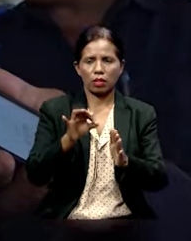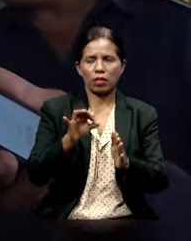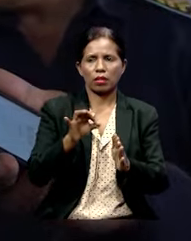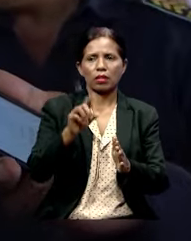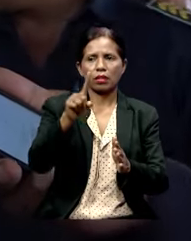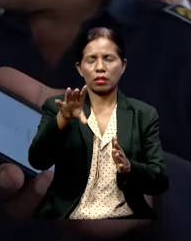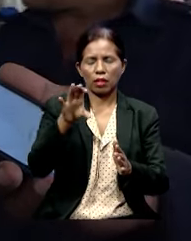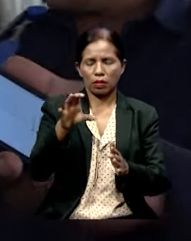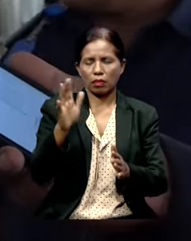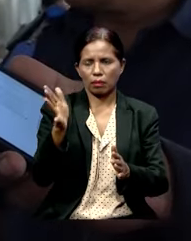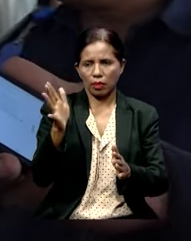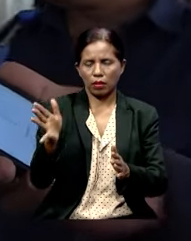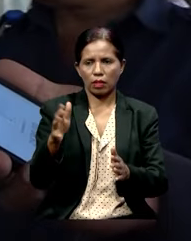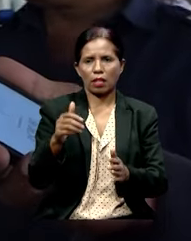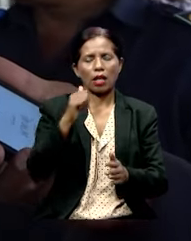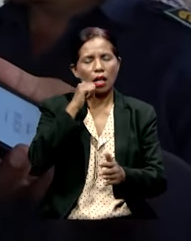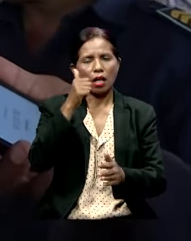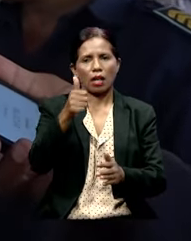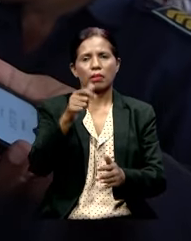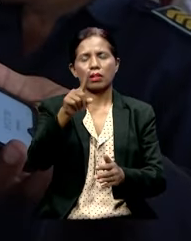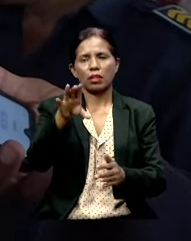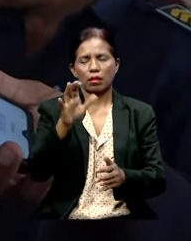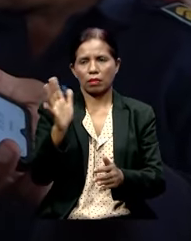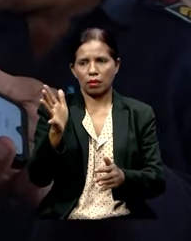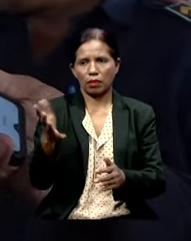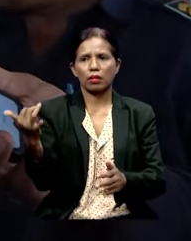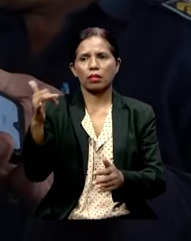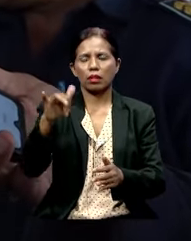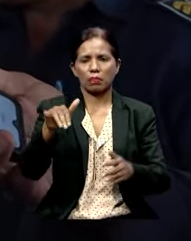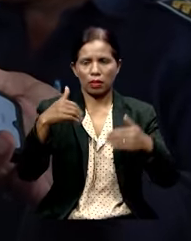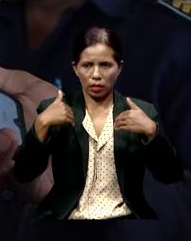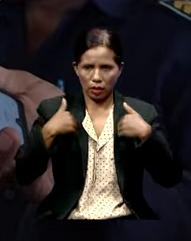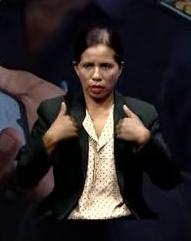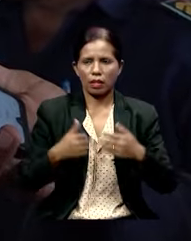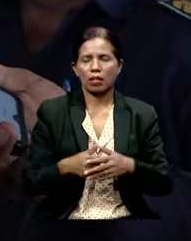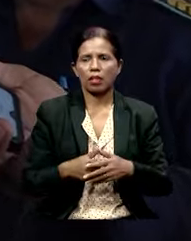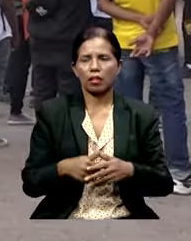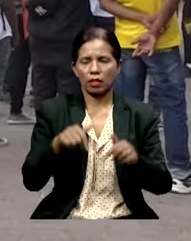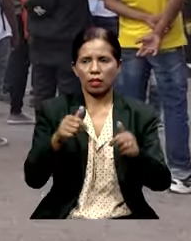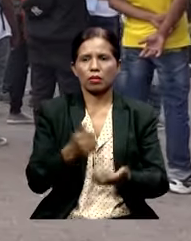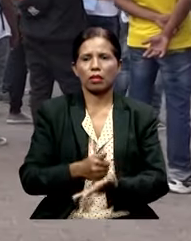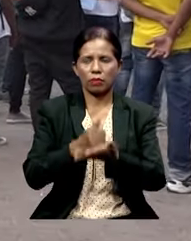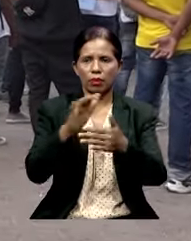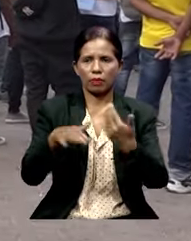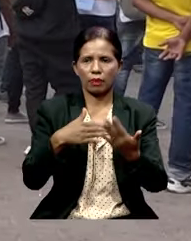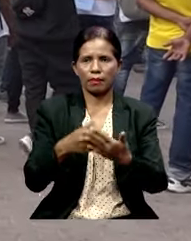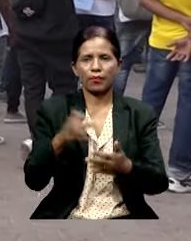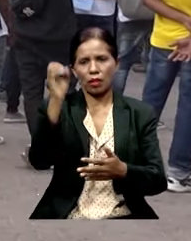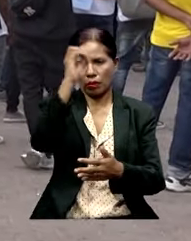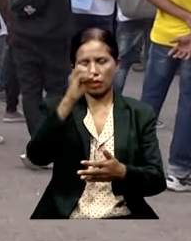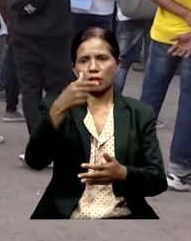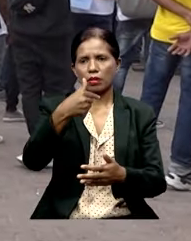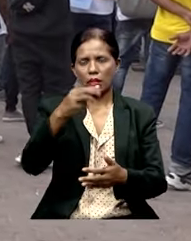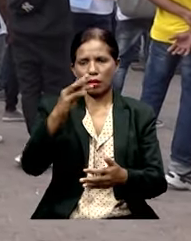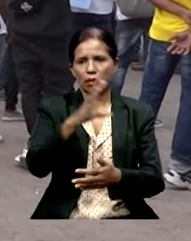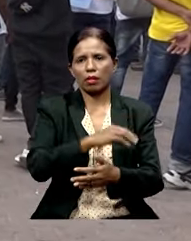depois aban 140 bairua 140 par sir ne be makene ita bela atende hutu. Observação de Yemen e edifício